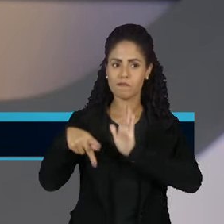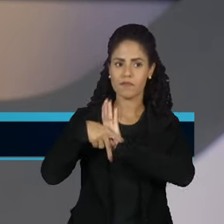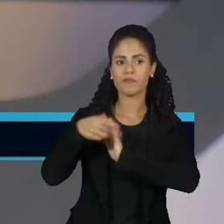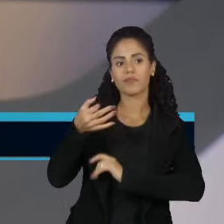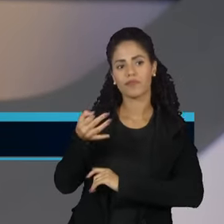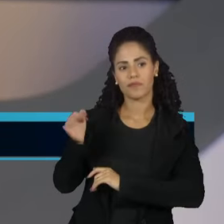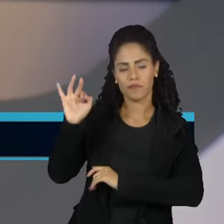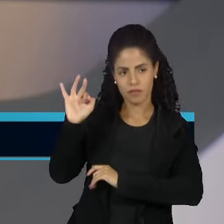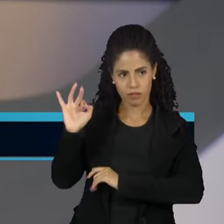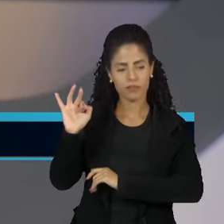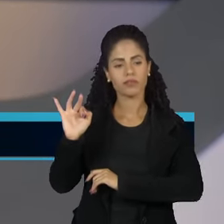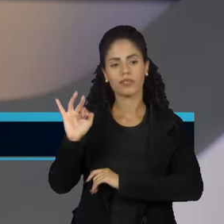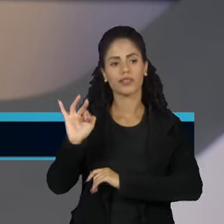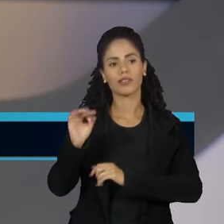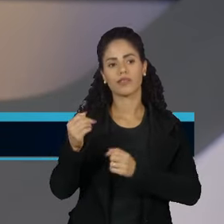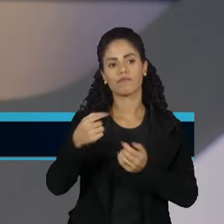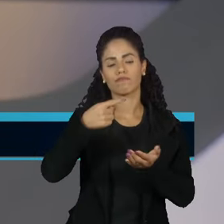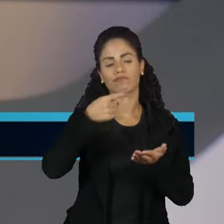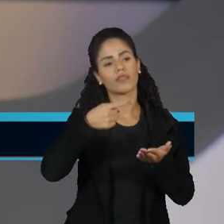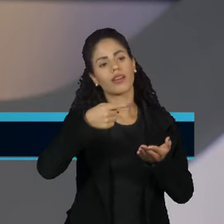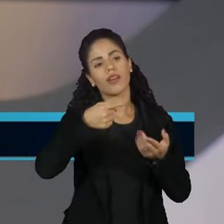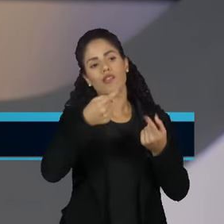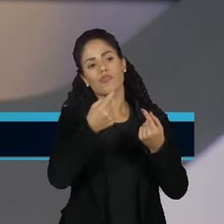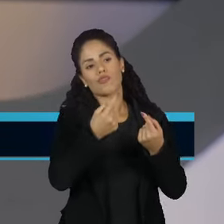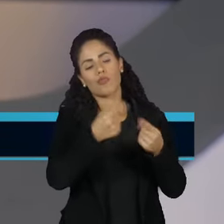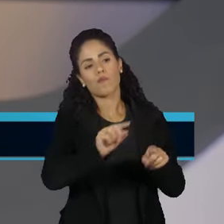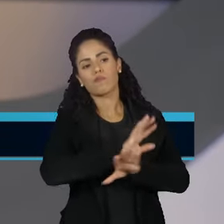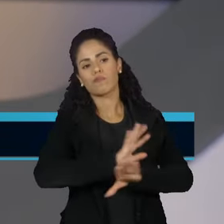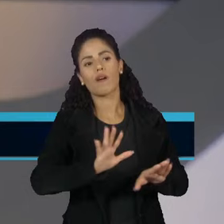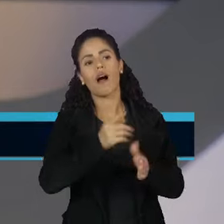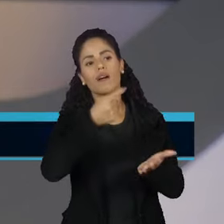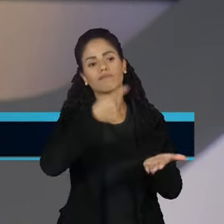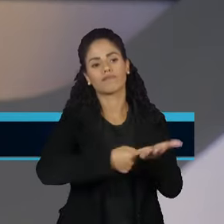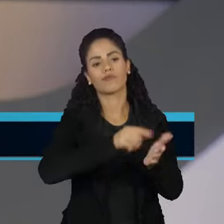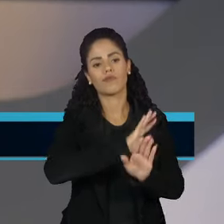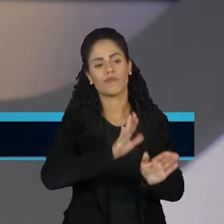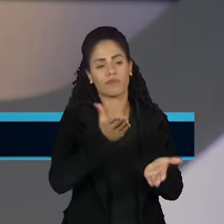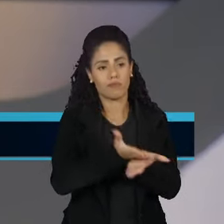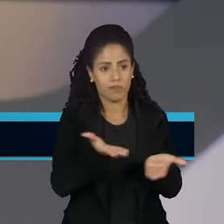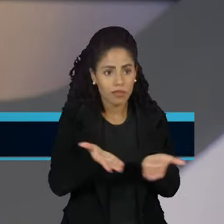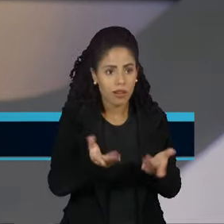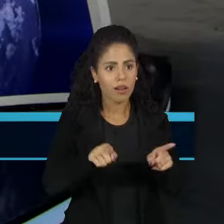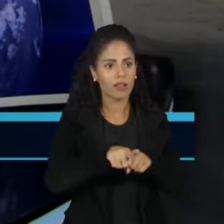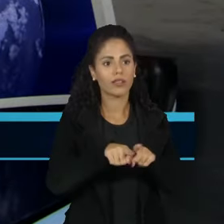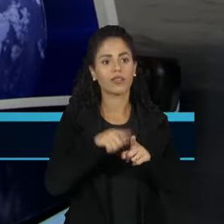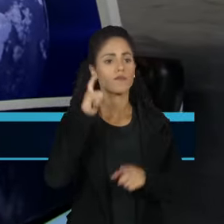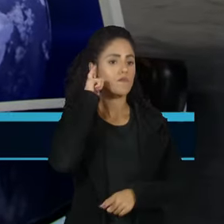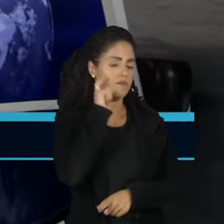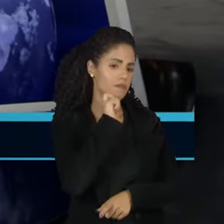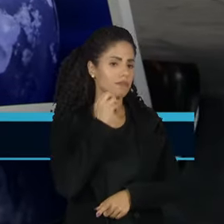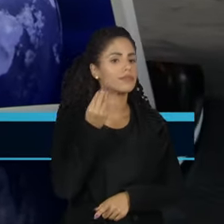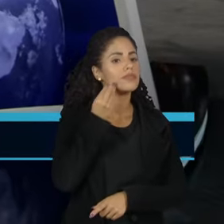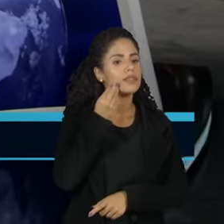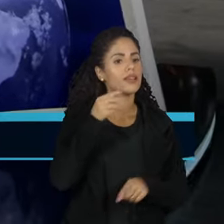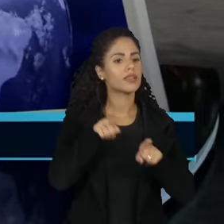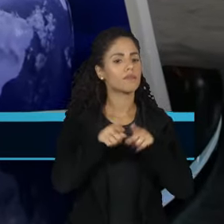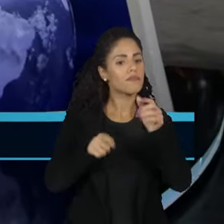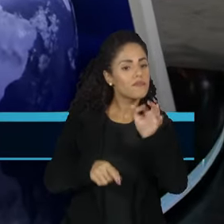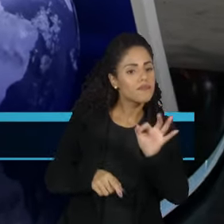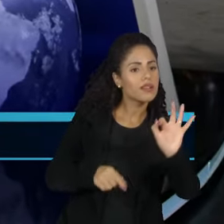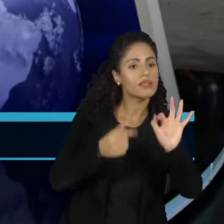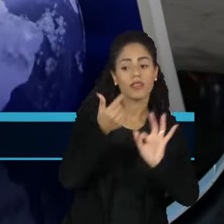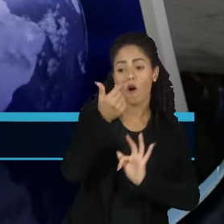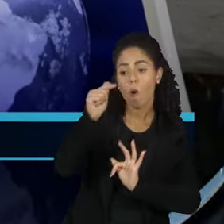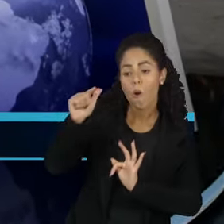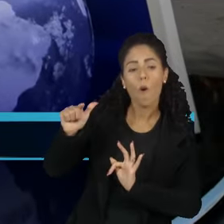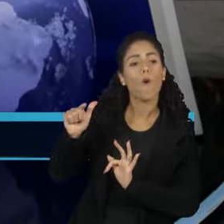são contrários ao acordo. Então, a grande questão que o Macron tem colocado e que a França e outros países